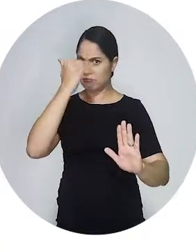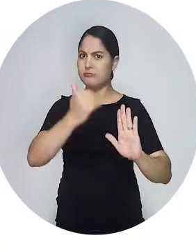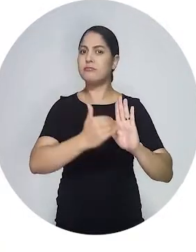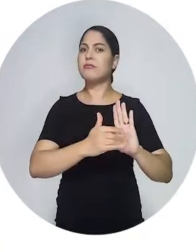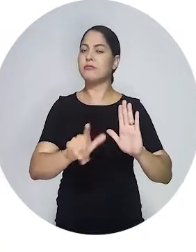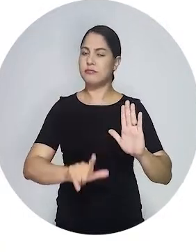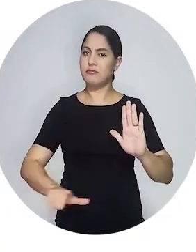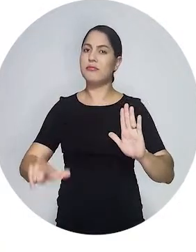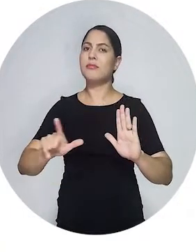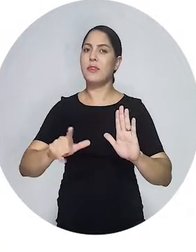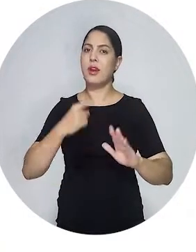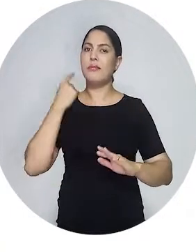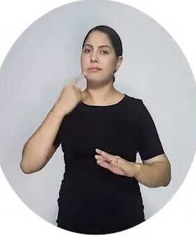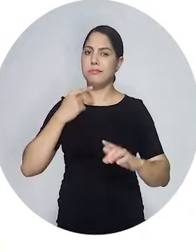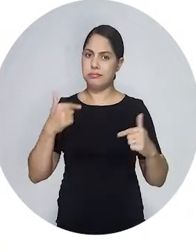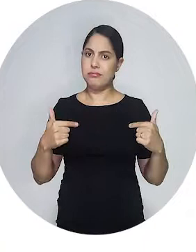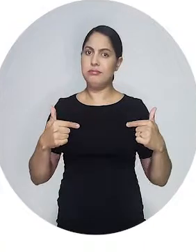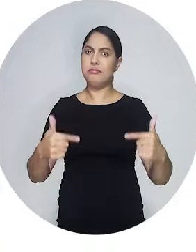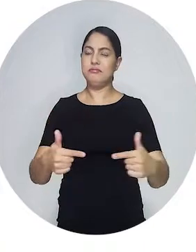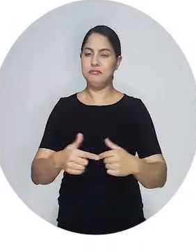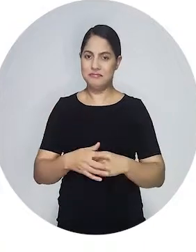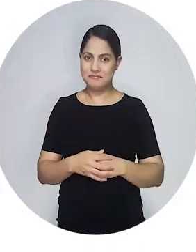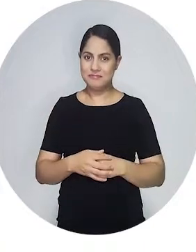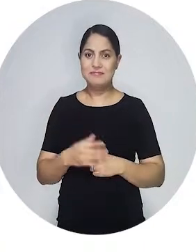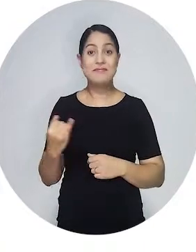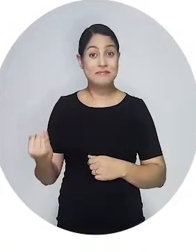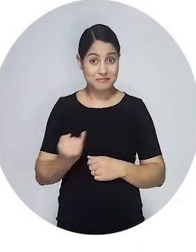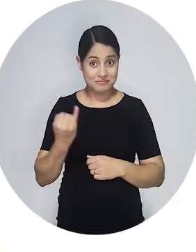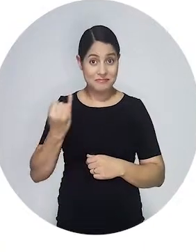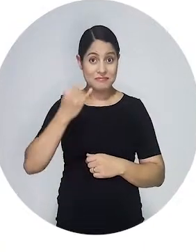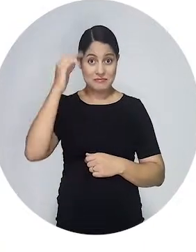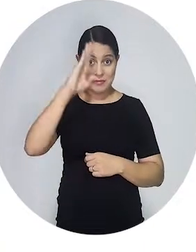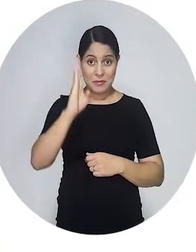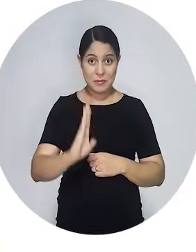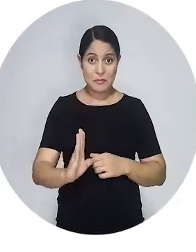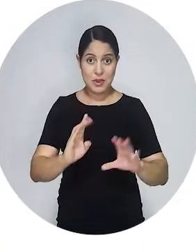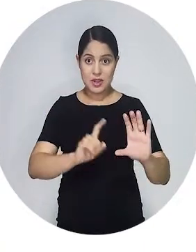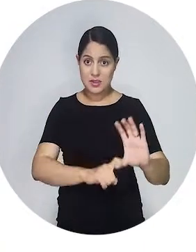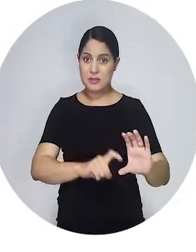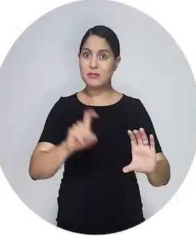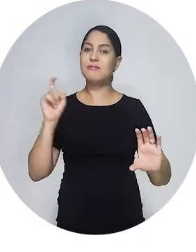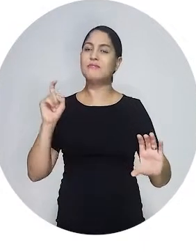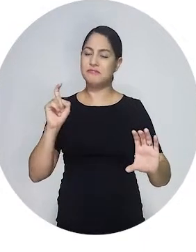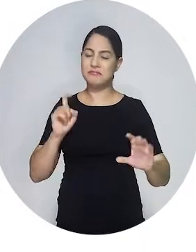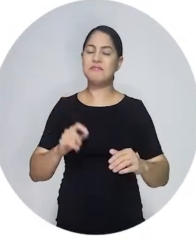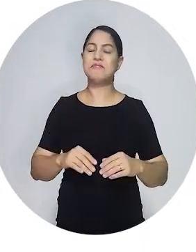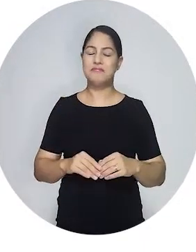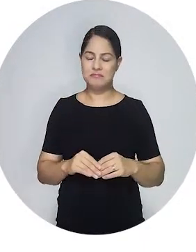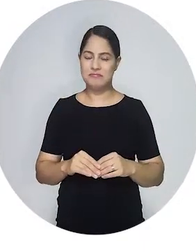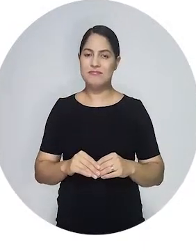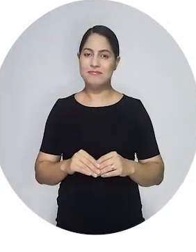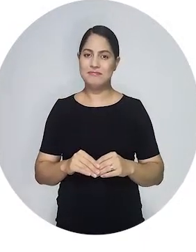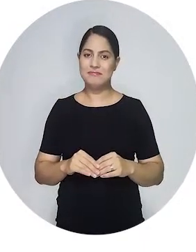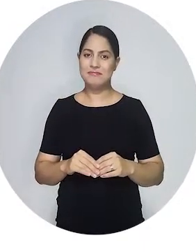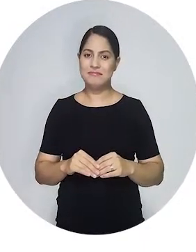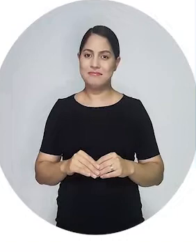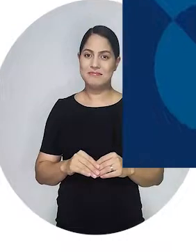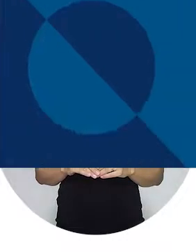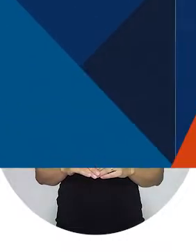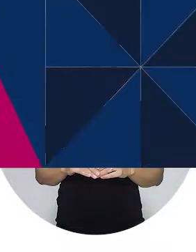governar nações civilizadas e que não existe sem a advocacia. Apenas com ele podemos manter o Brasil